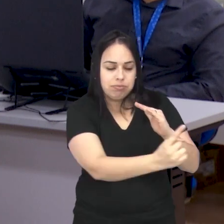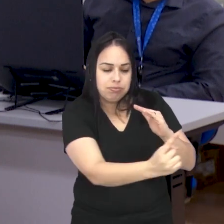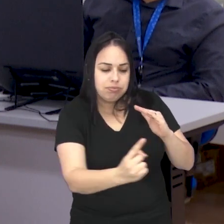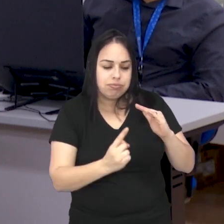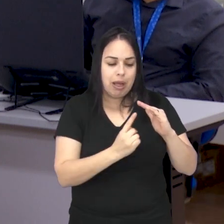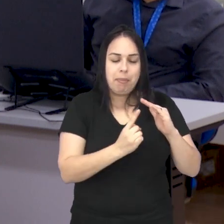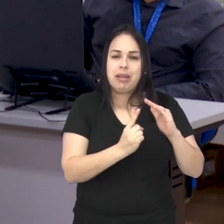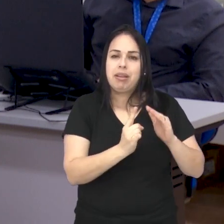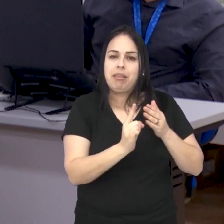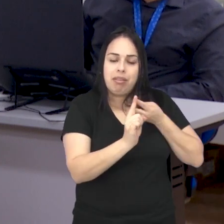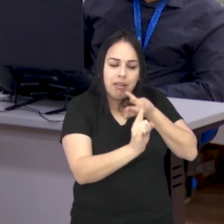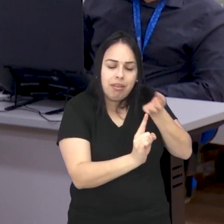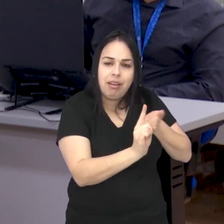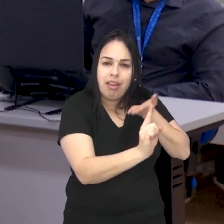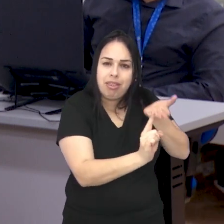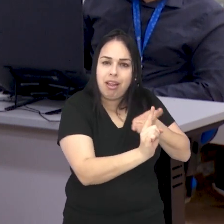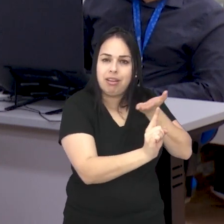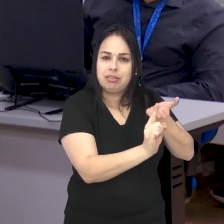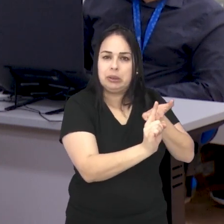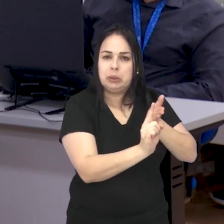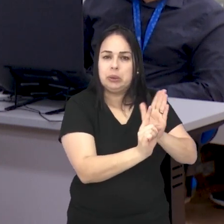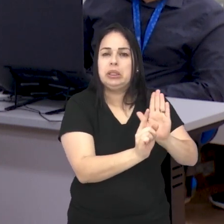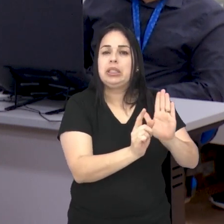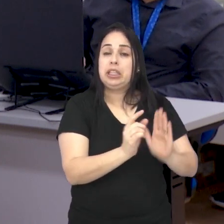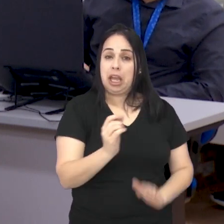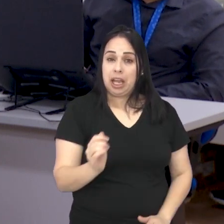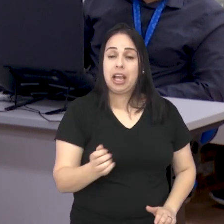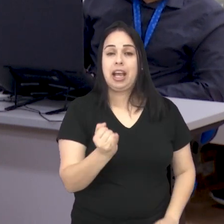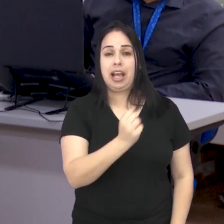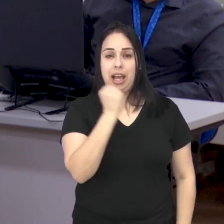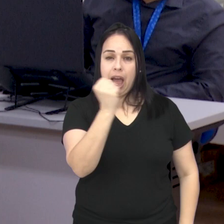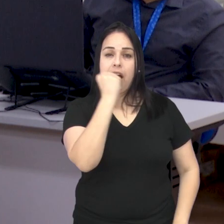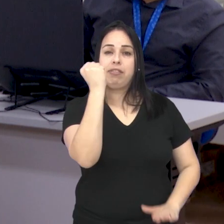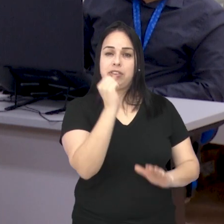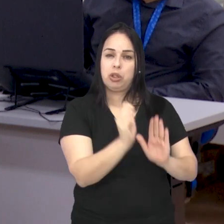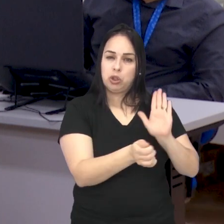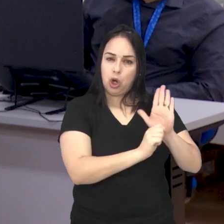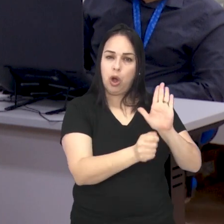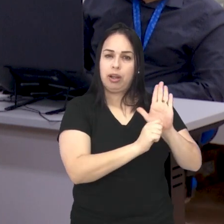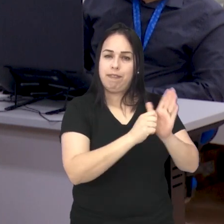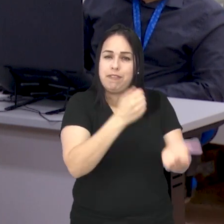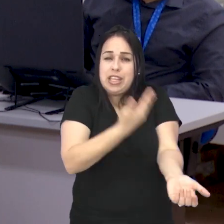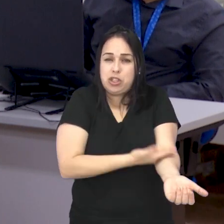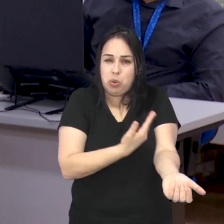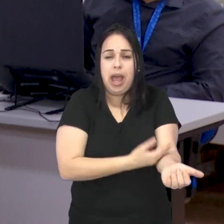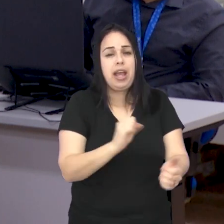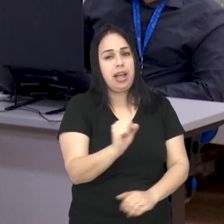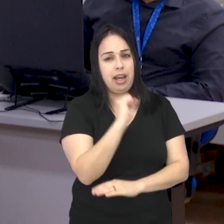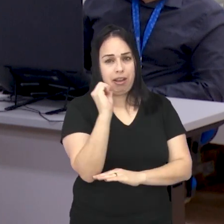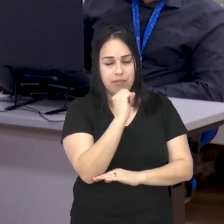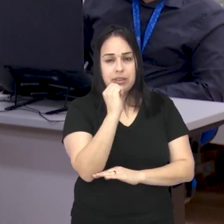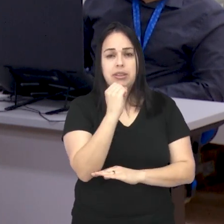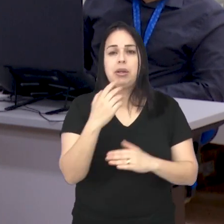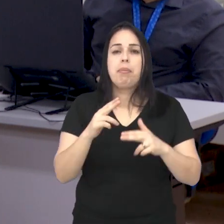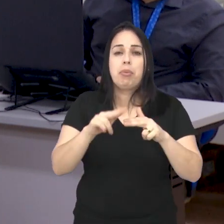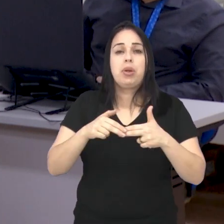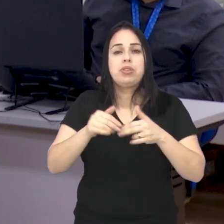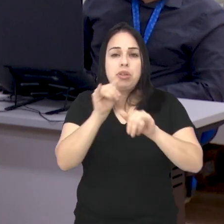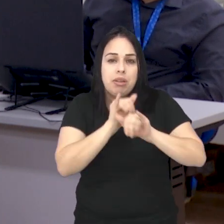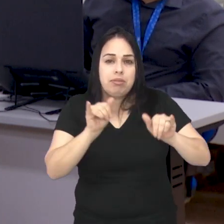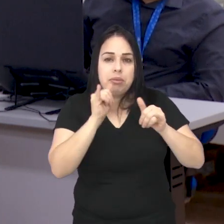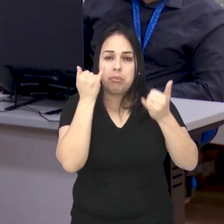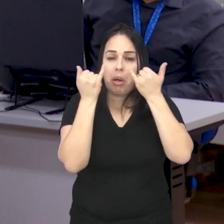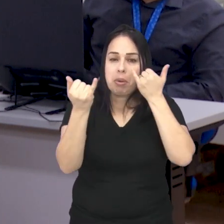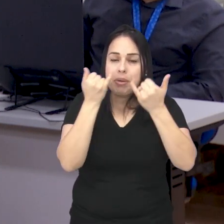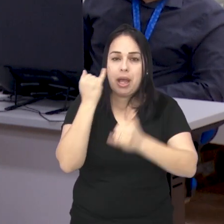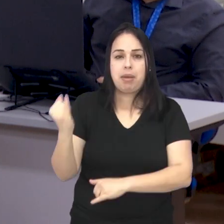nossa cidade para tentar alterar a realidade da dependência química, que é muito grave, né? E quando se fala no vício das drogas, todo o conhecimento